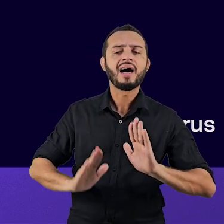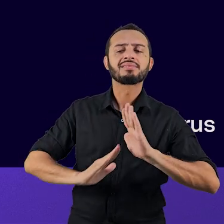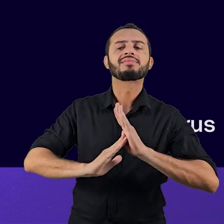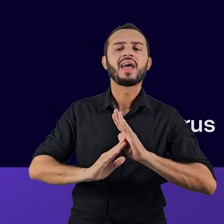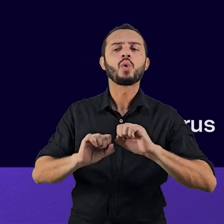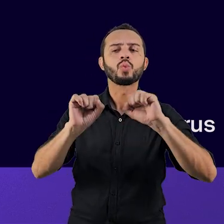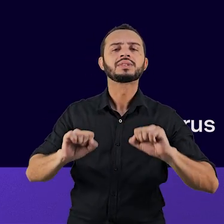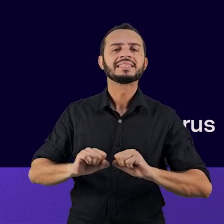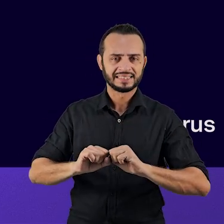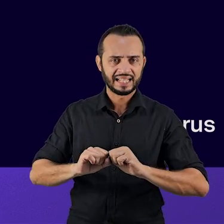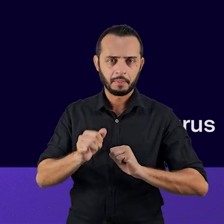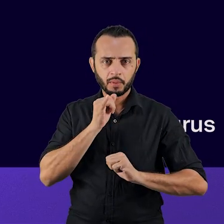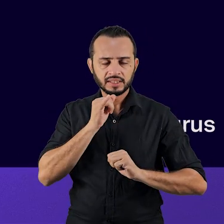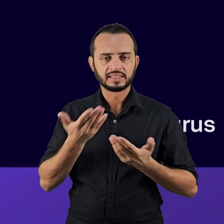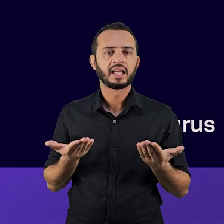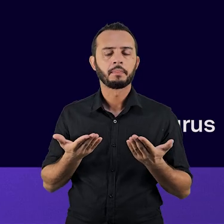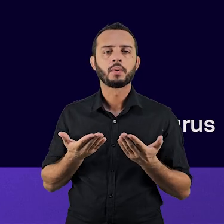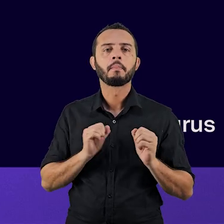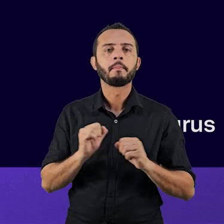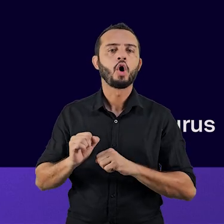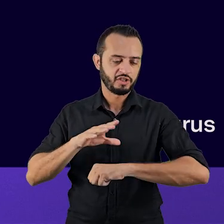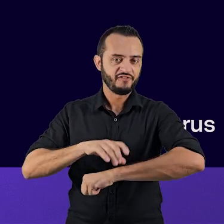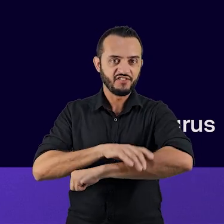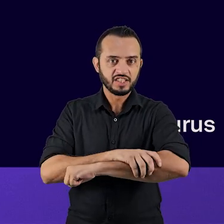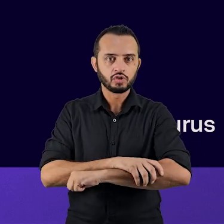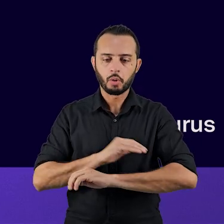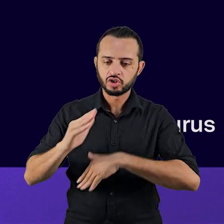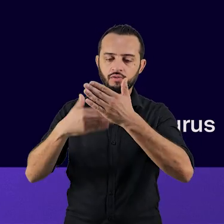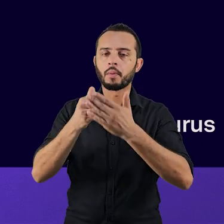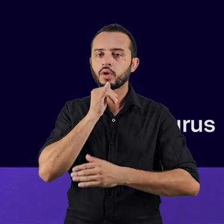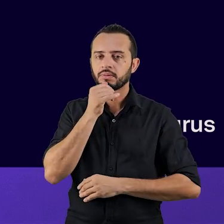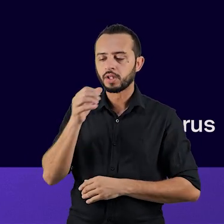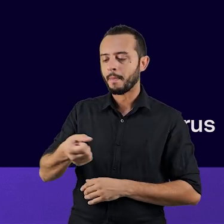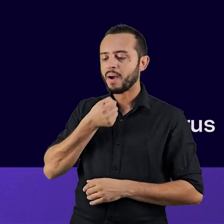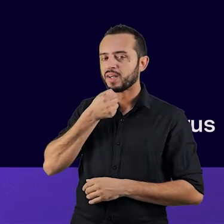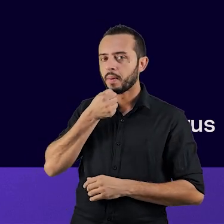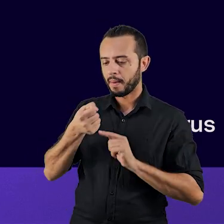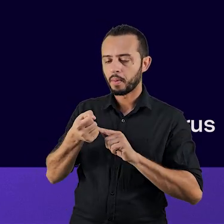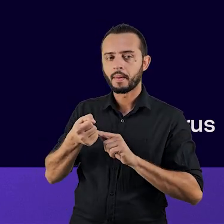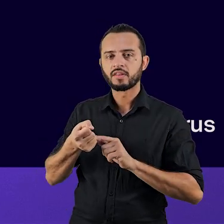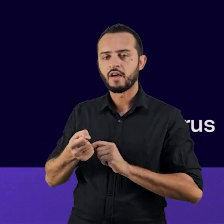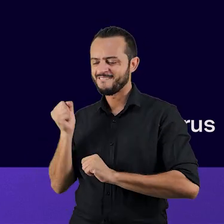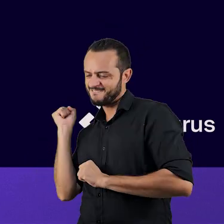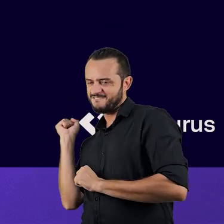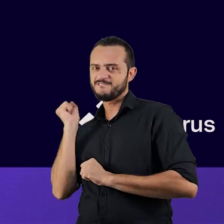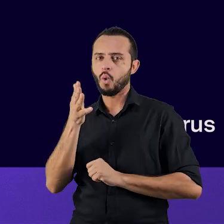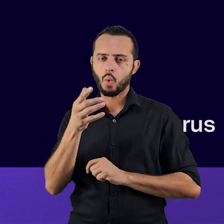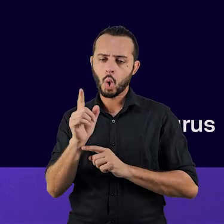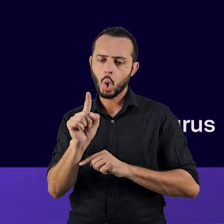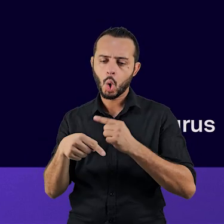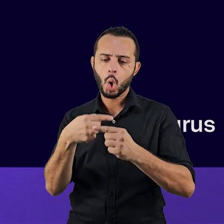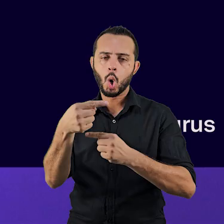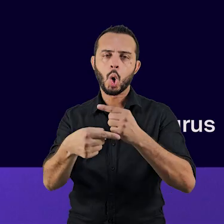pode evoluir. Por exemplo, se eu jogar esse microfone aqui para cima com uma certa energia, ele vai subir até 5 metros de